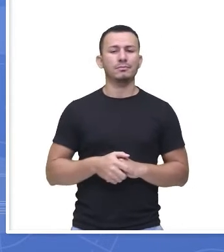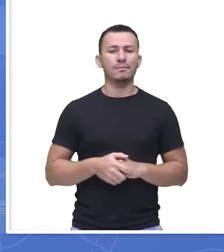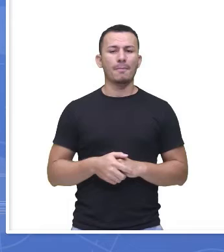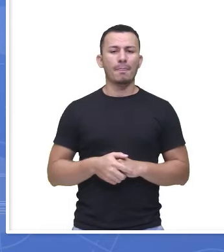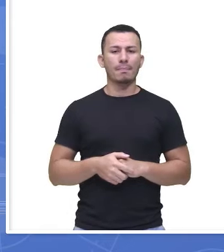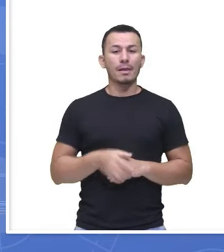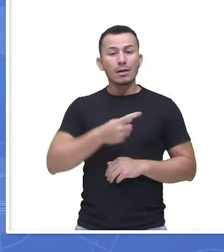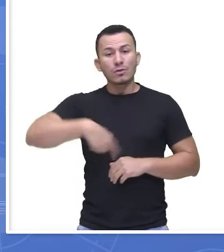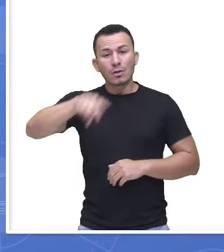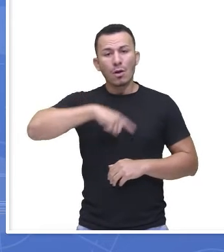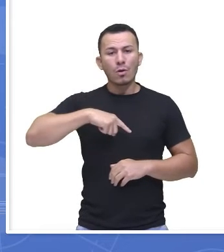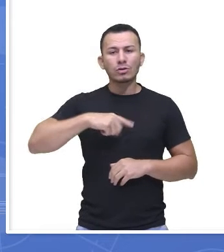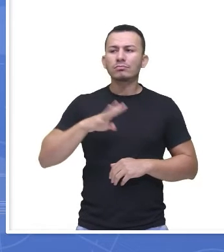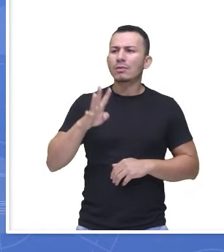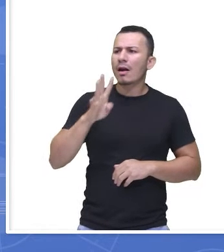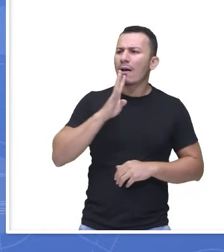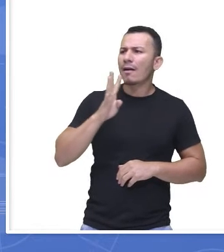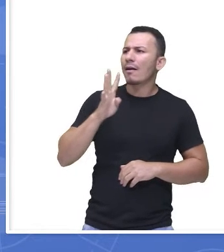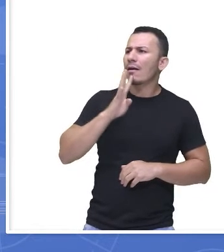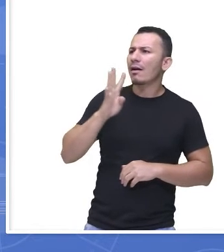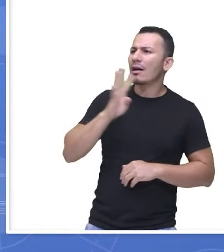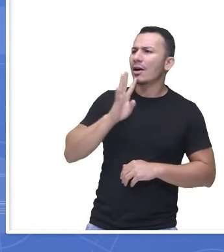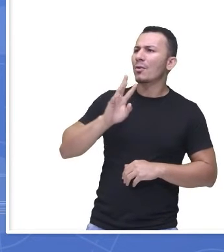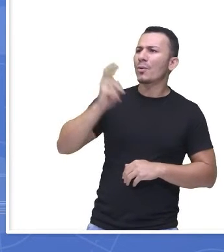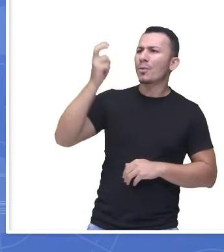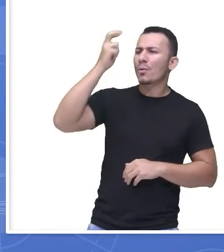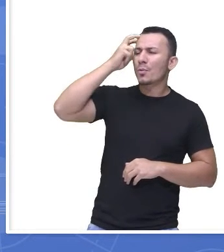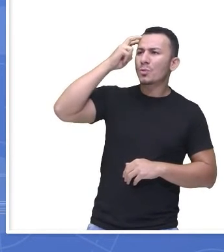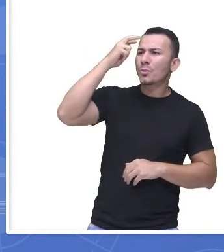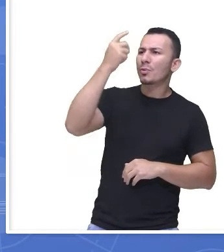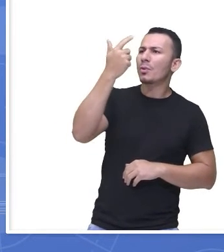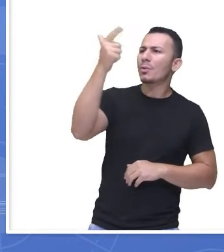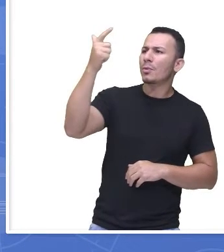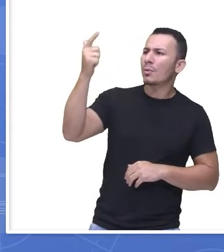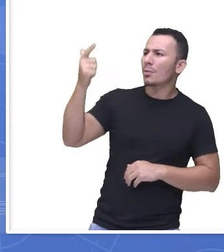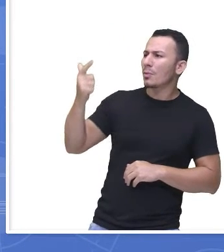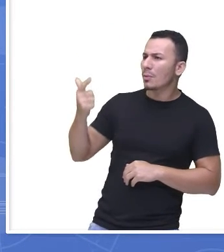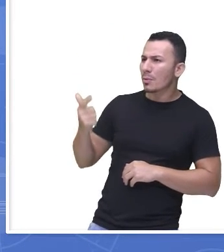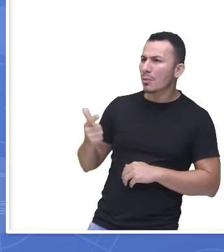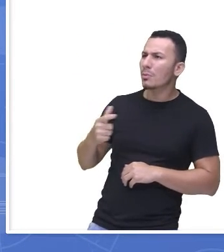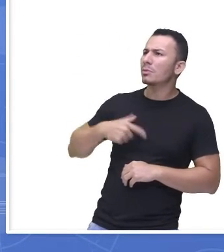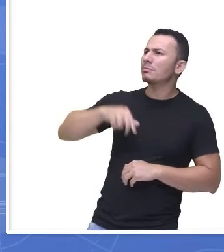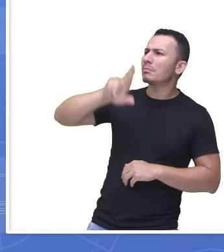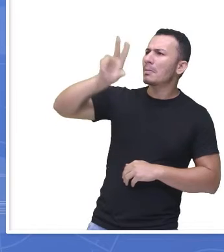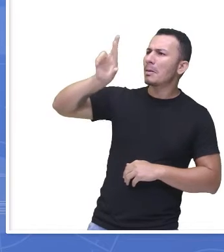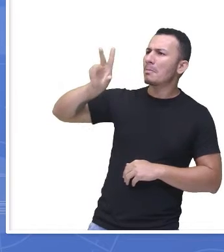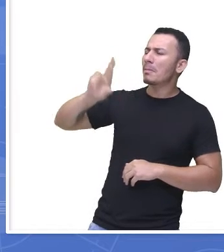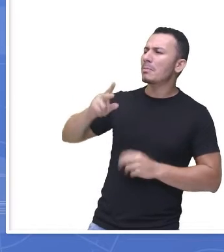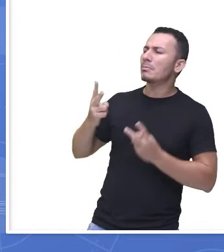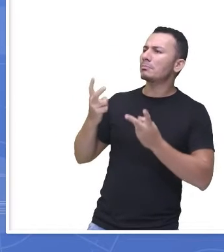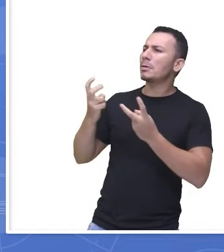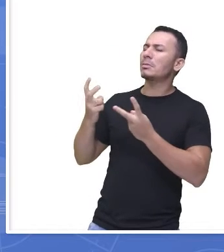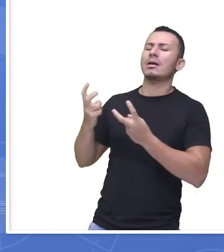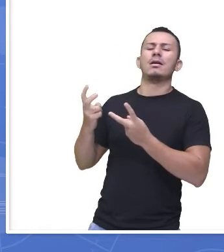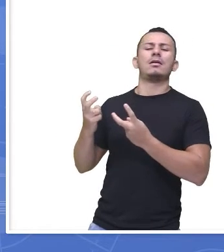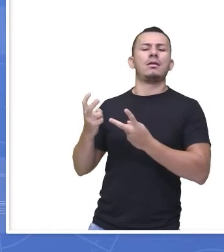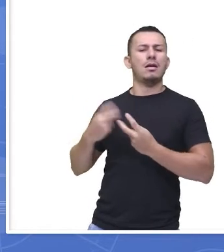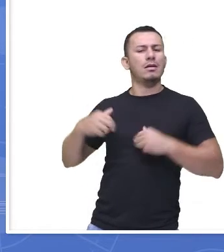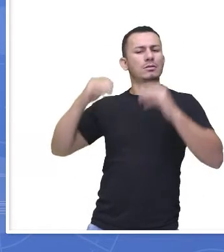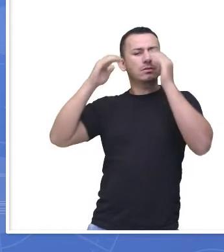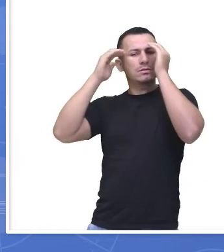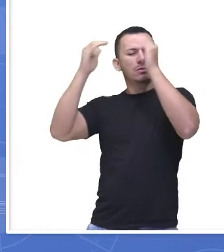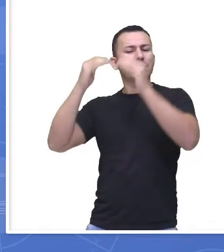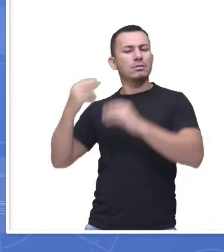gente, conhecendo as culturas dos outros, a gente passa a valorizar a